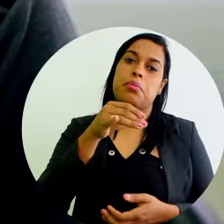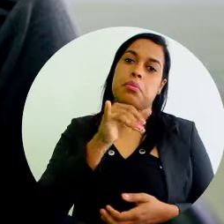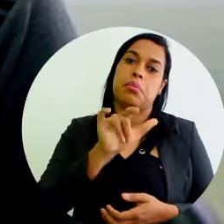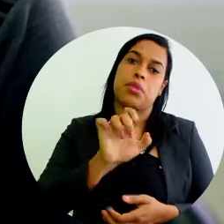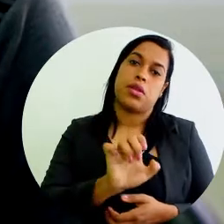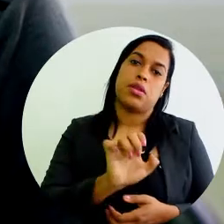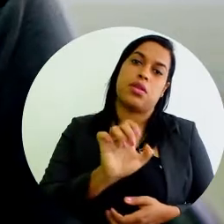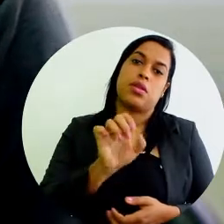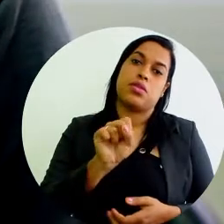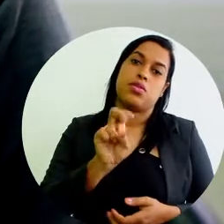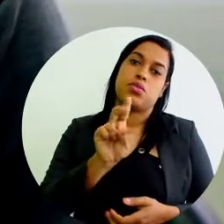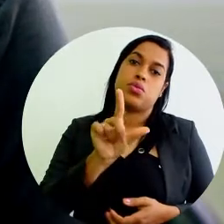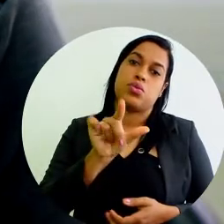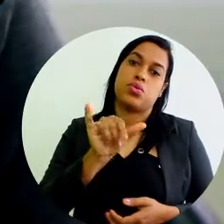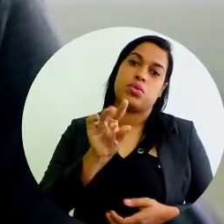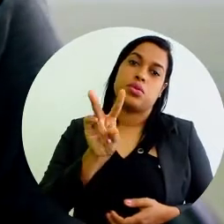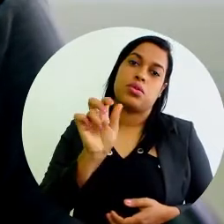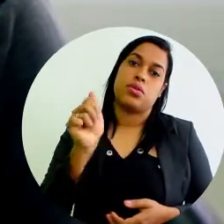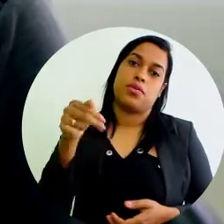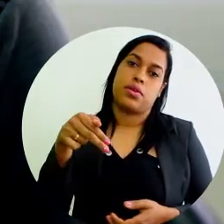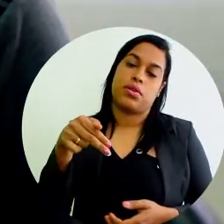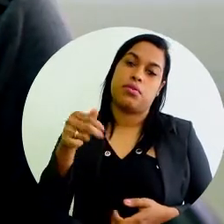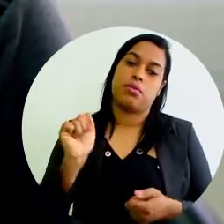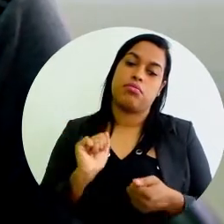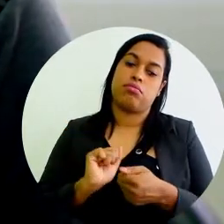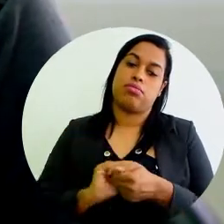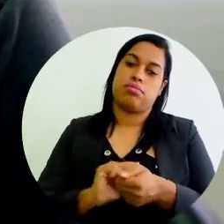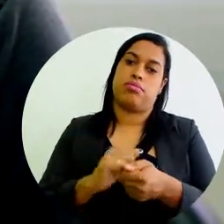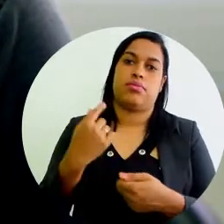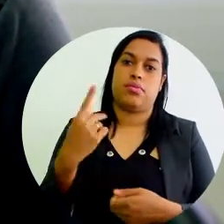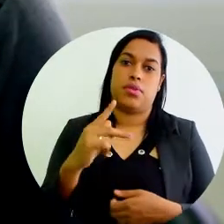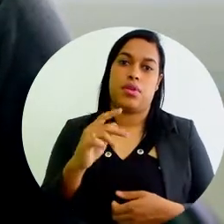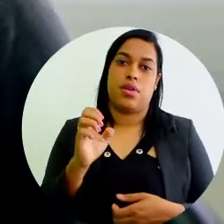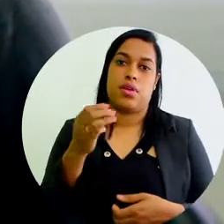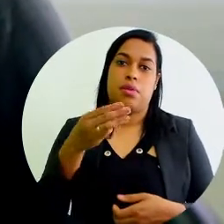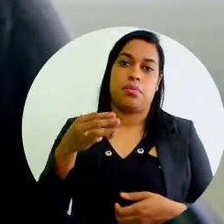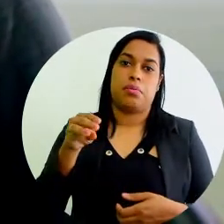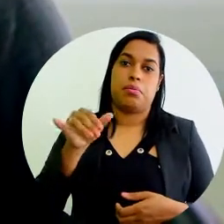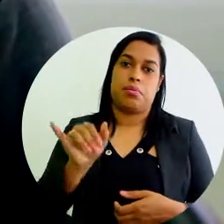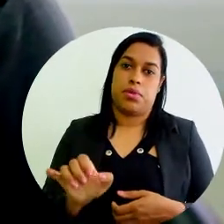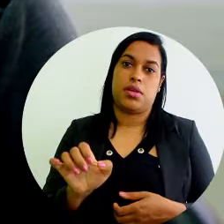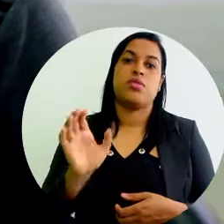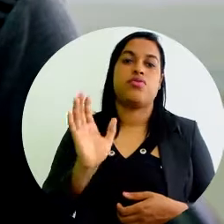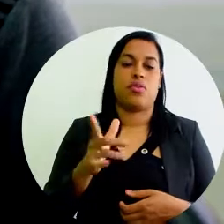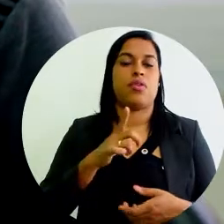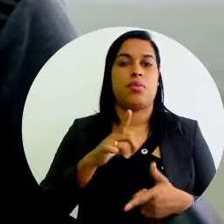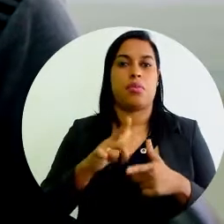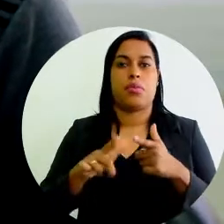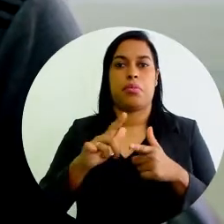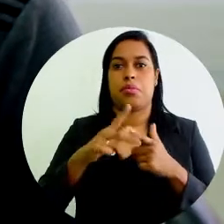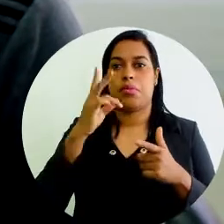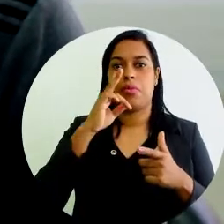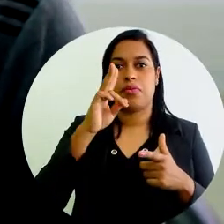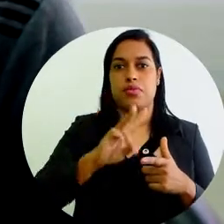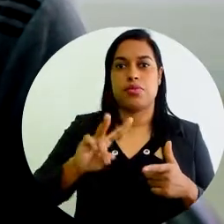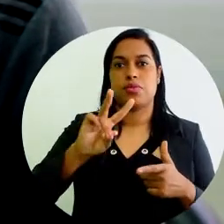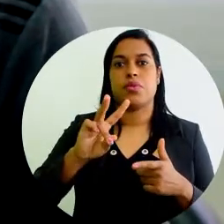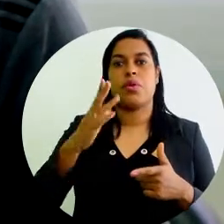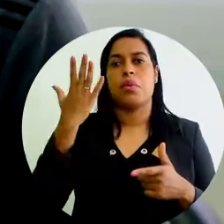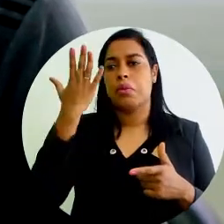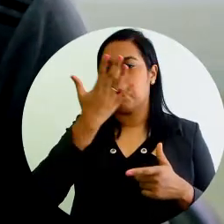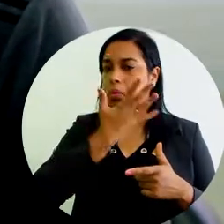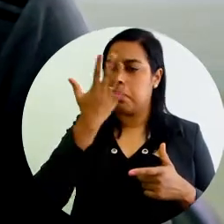Anne Sullivan, para acompanhar a jovem Helen. Anne Sullivan já tinha um problema